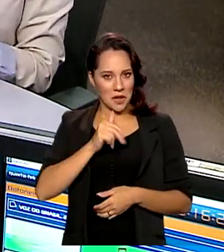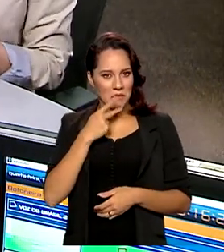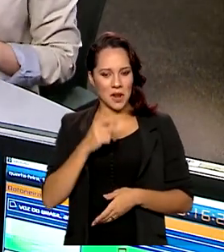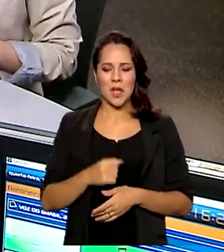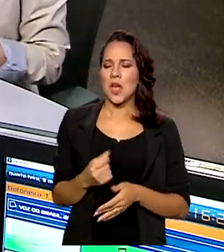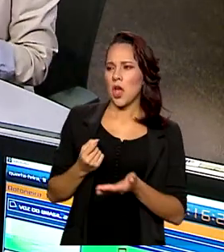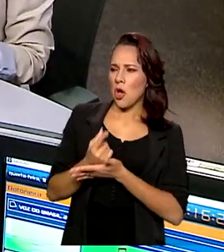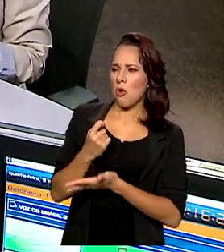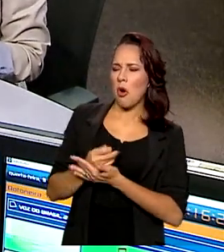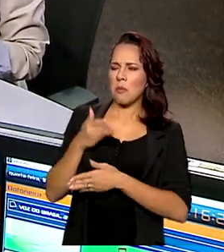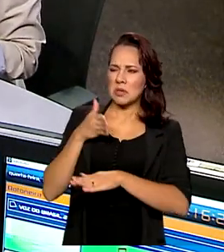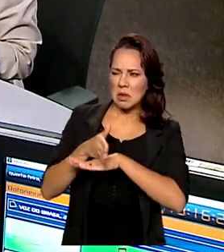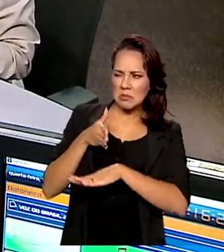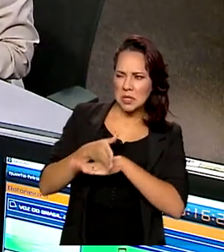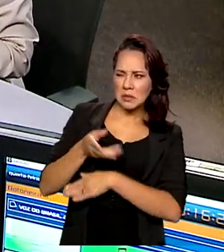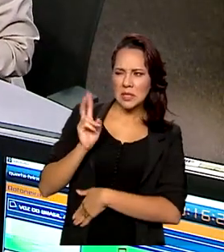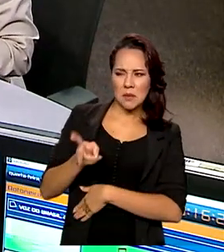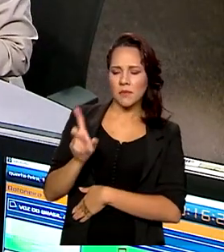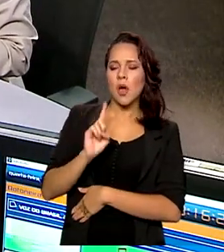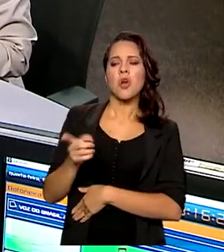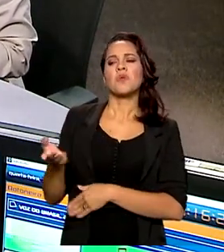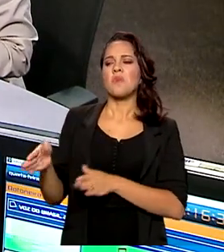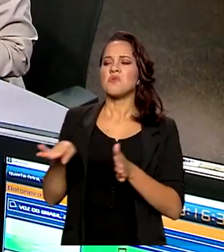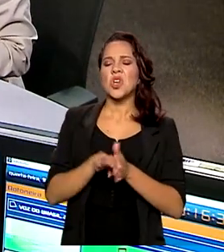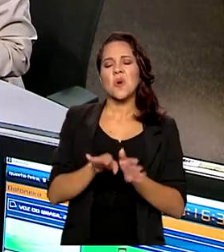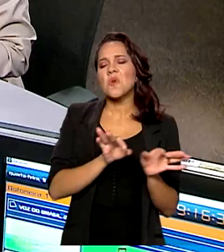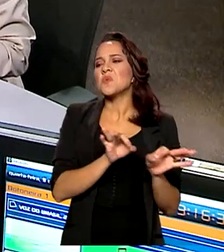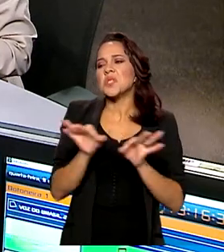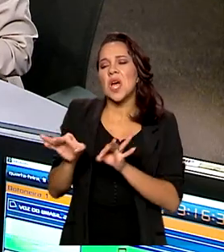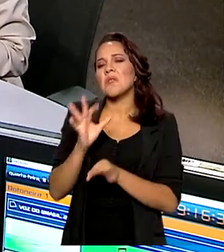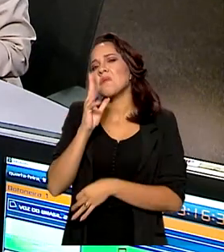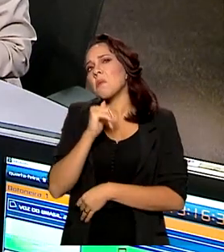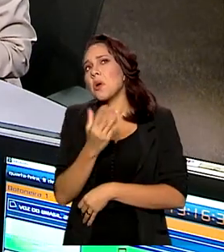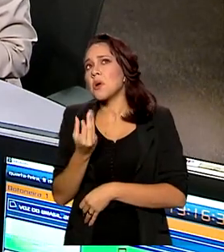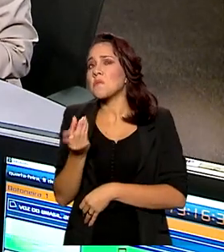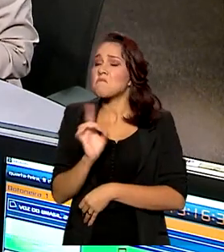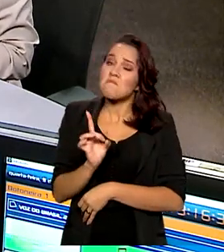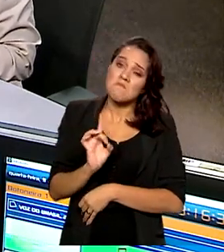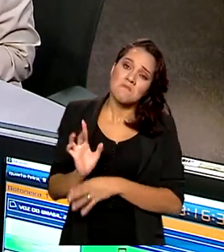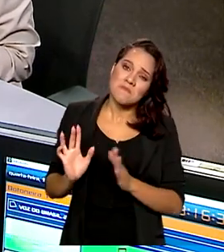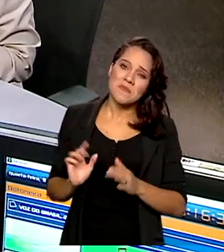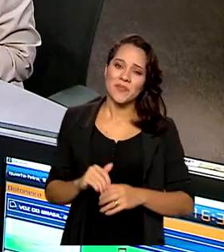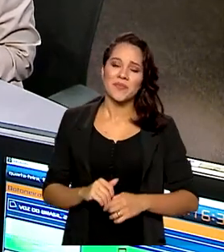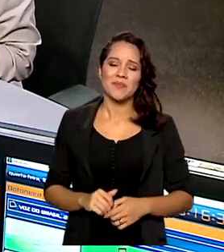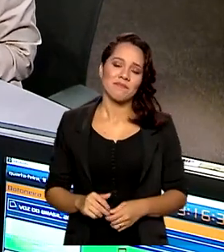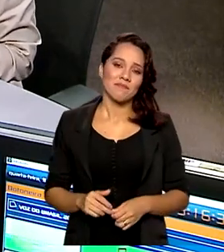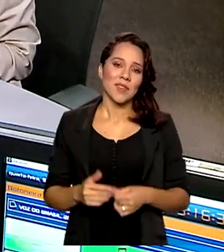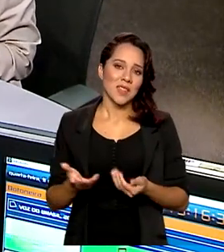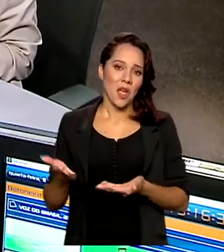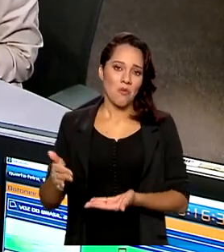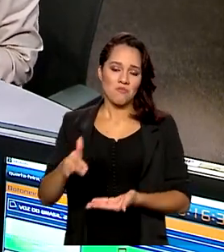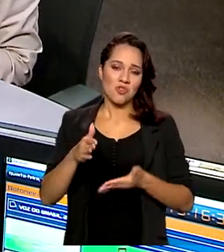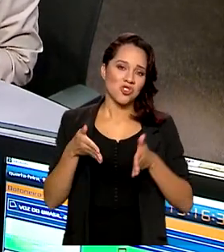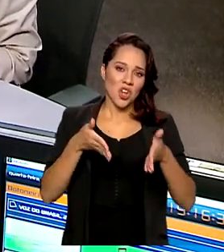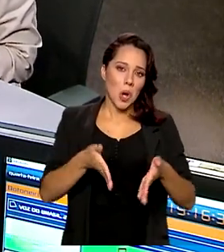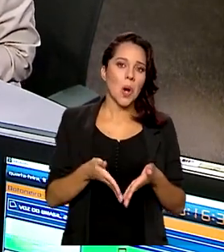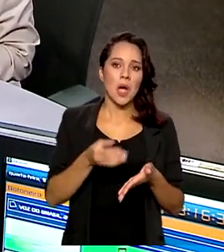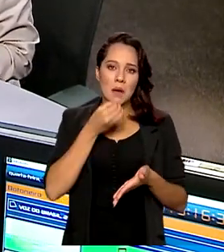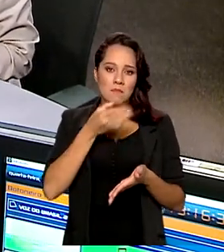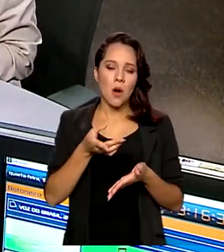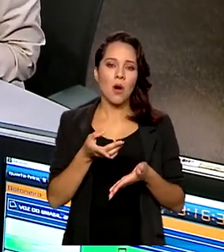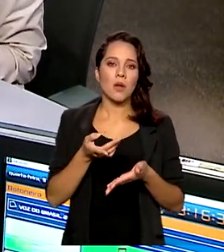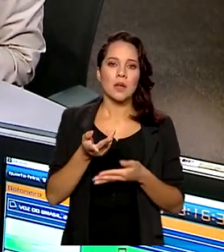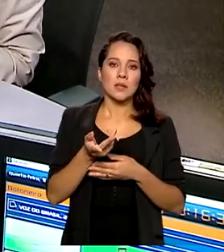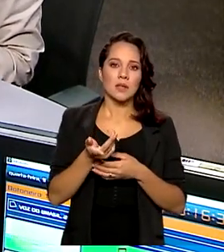tanta frequência assim, os produtos chegaram certinho, não demoraram muito tempo para chegar. Entrega também é bom, eu sempre